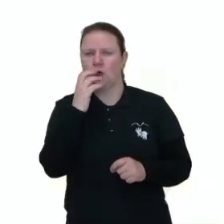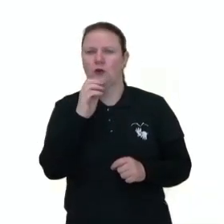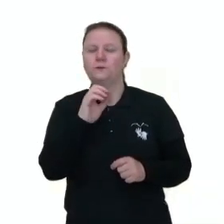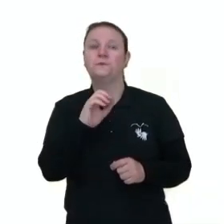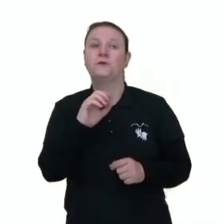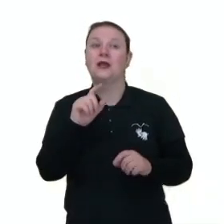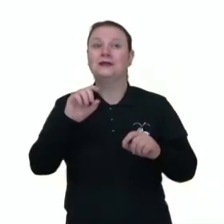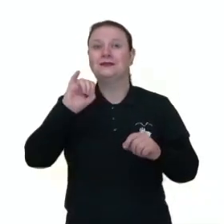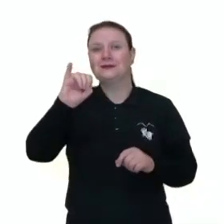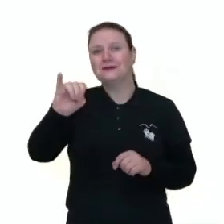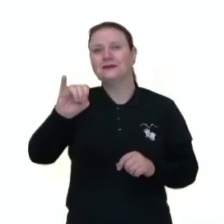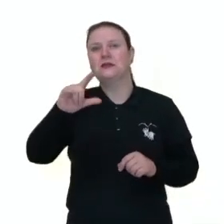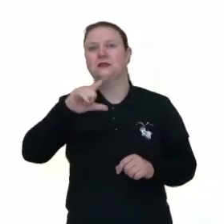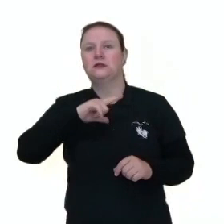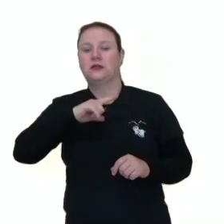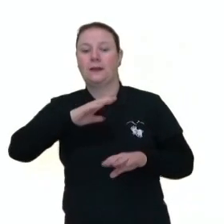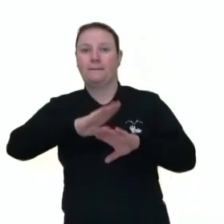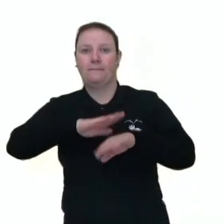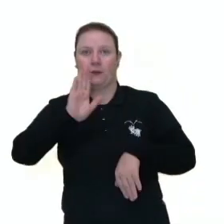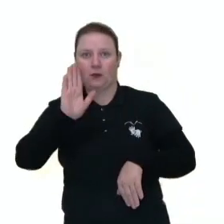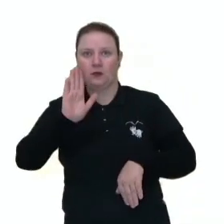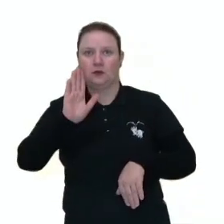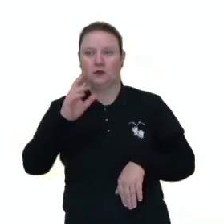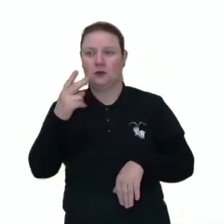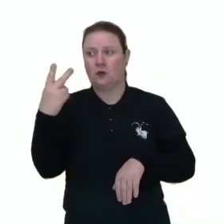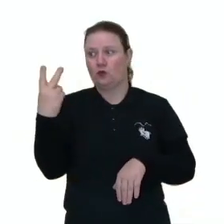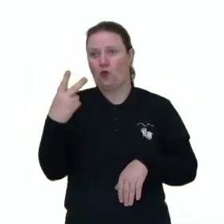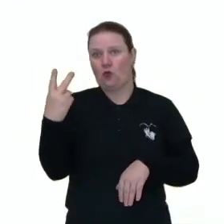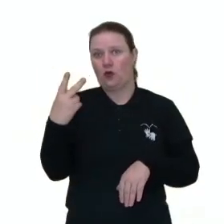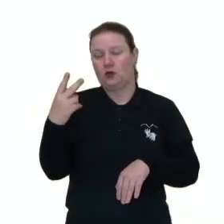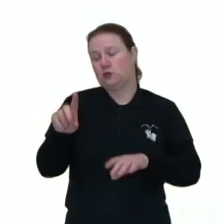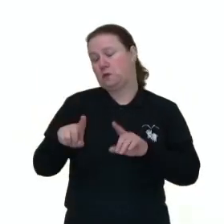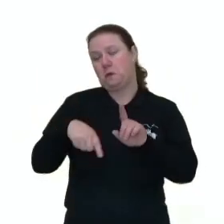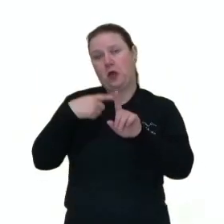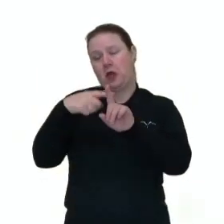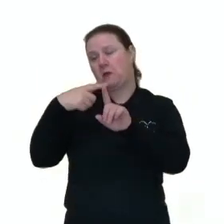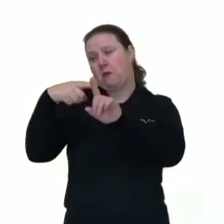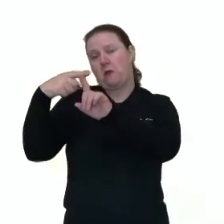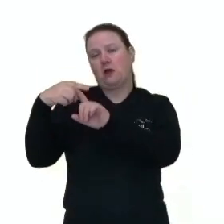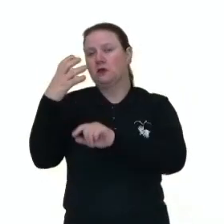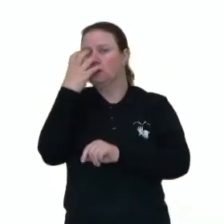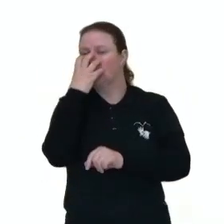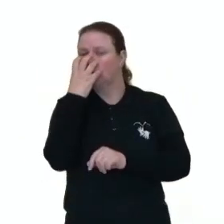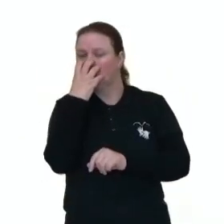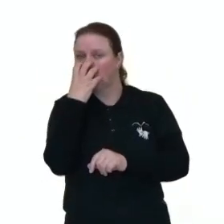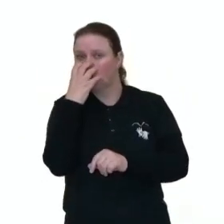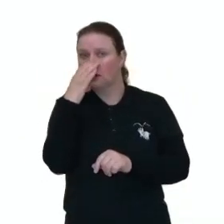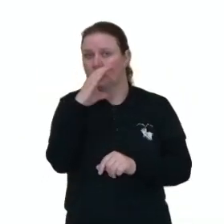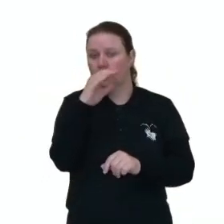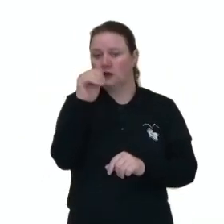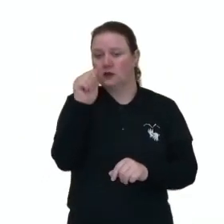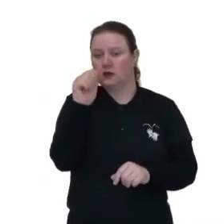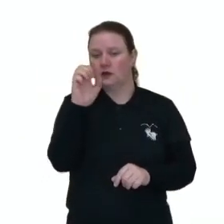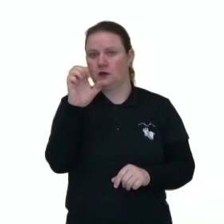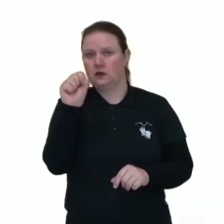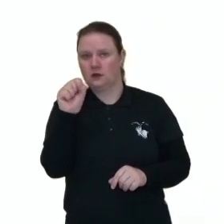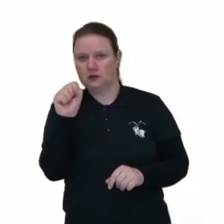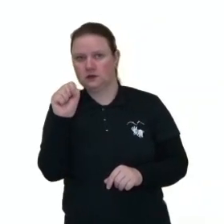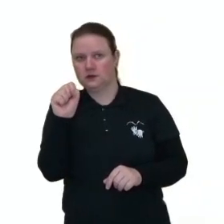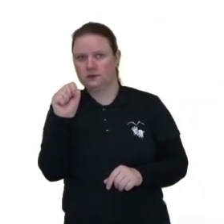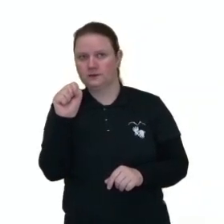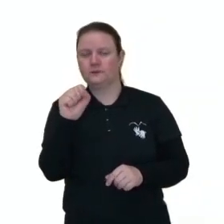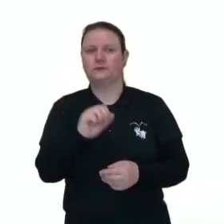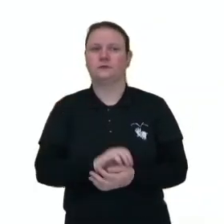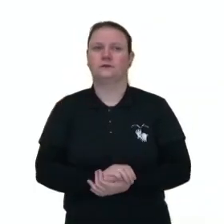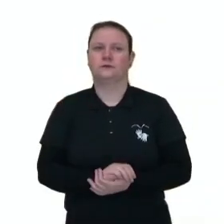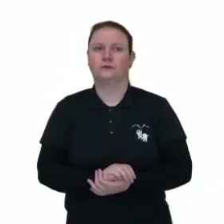de um cão, então os cães, eu mudo a forma do verbo. Fica os cães latiram, porque é mais de um cão. Então,